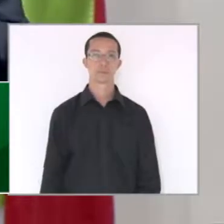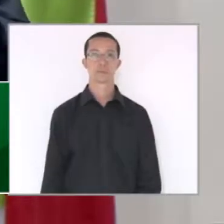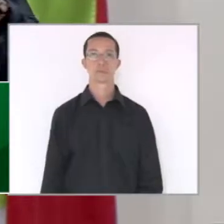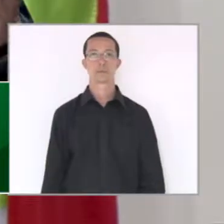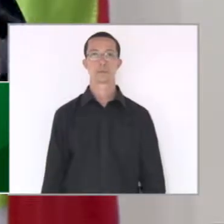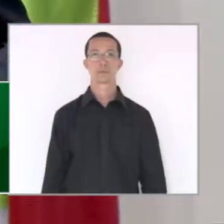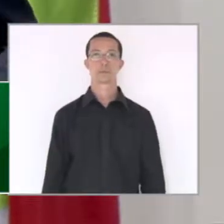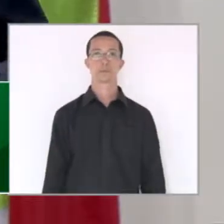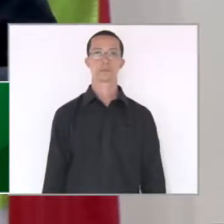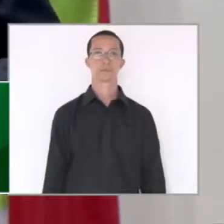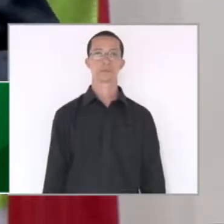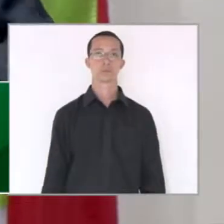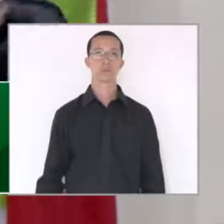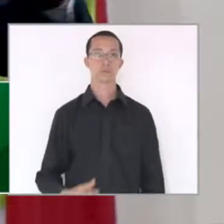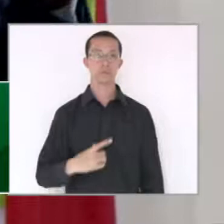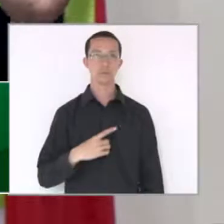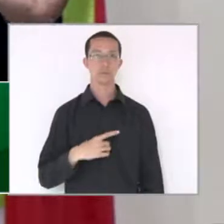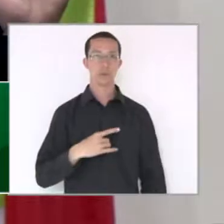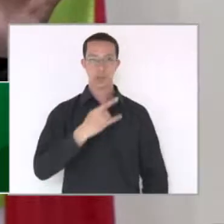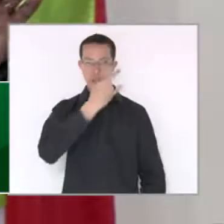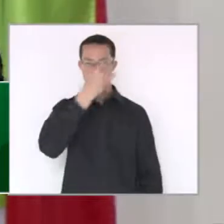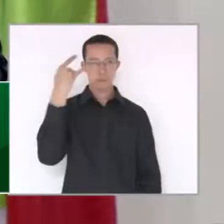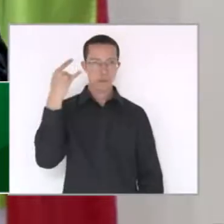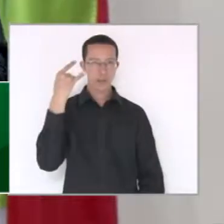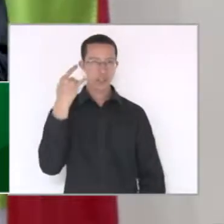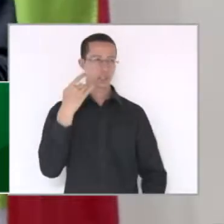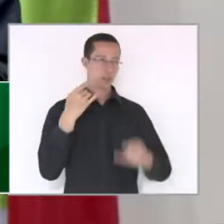Enquanto que bandido está matando bandido, está tudo certo.